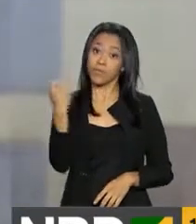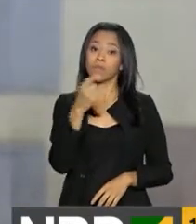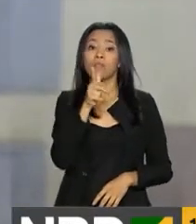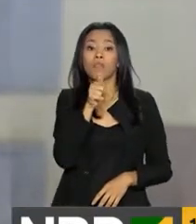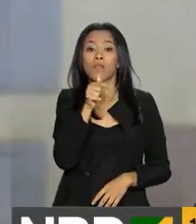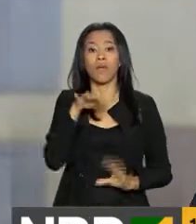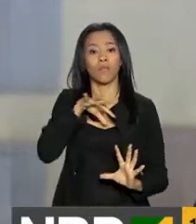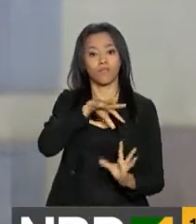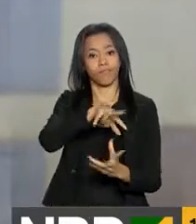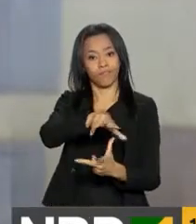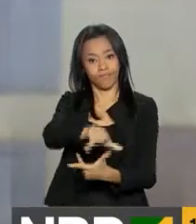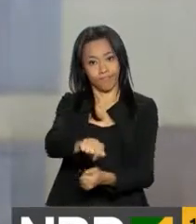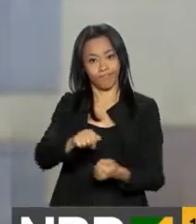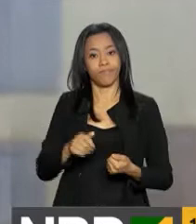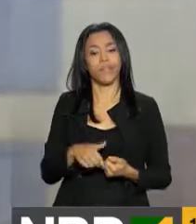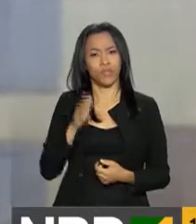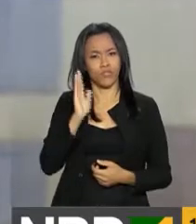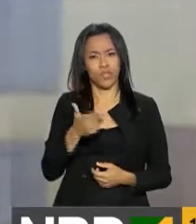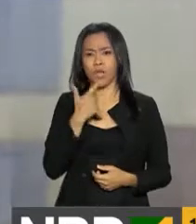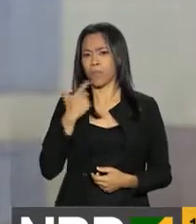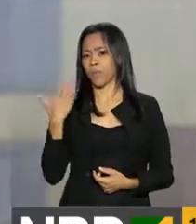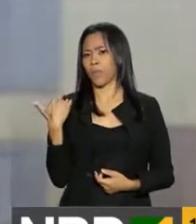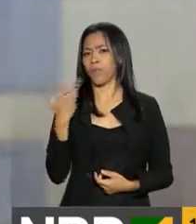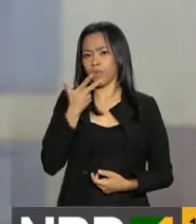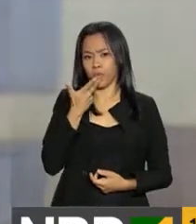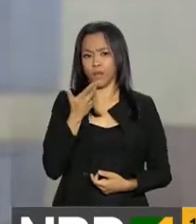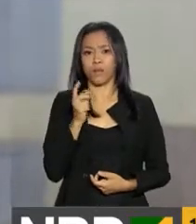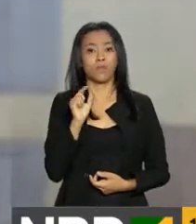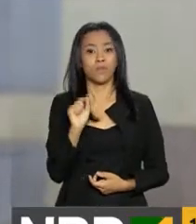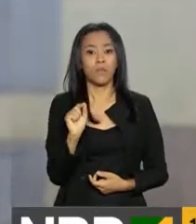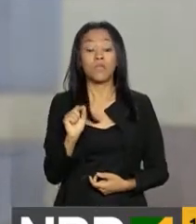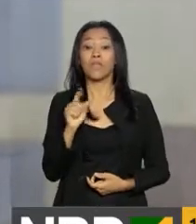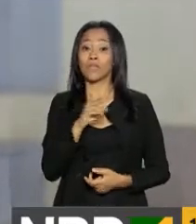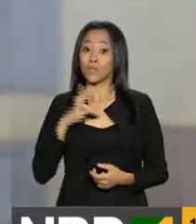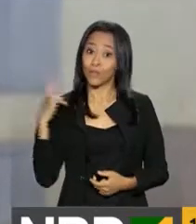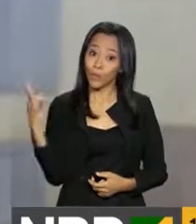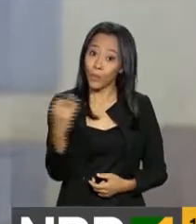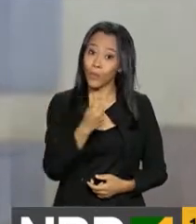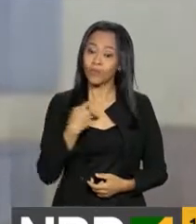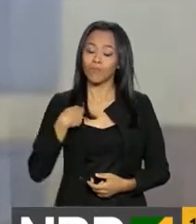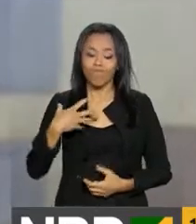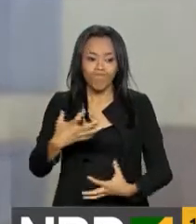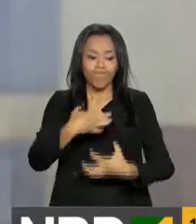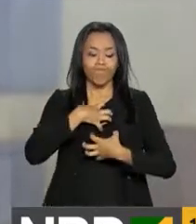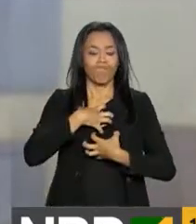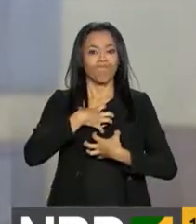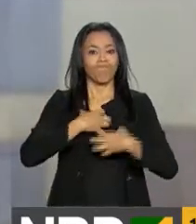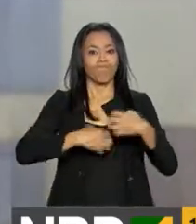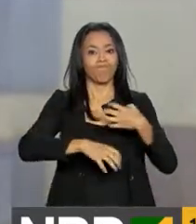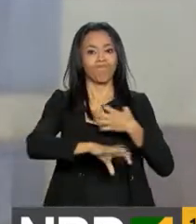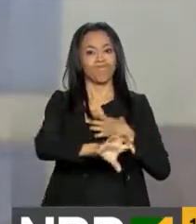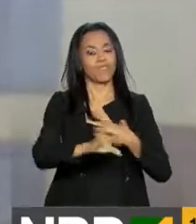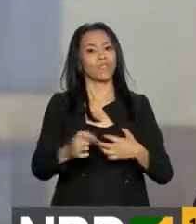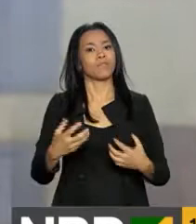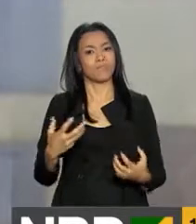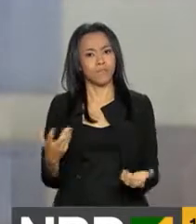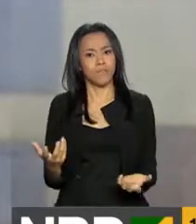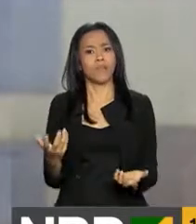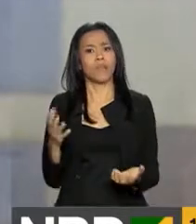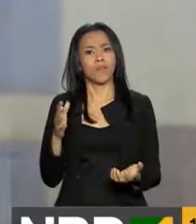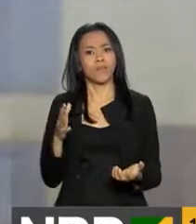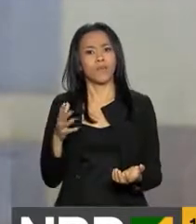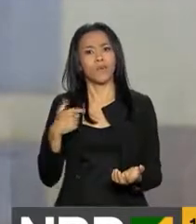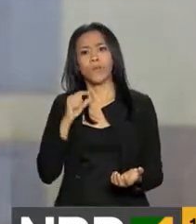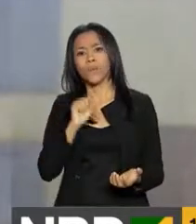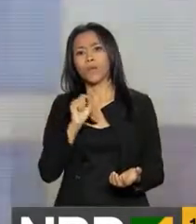planeta. Eu até comentava há pouco que todos saímos muito sensibilizados, naturalmente, muitas vezes com